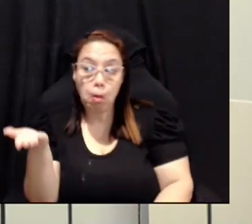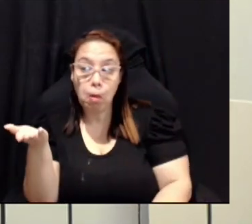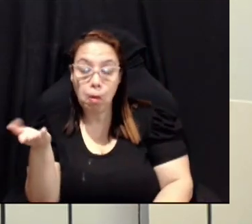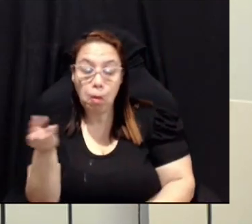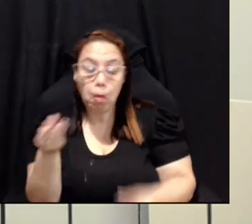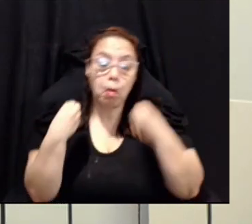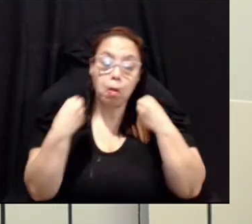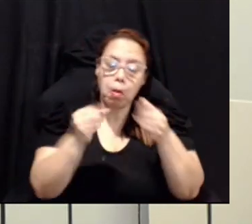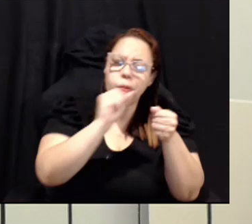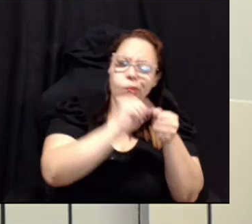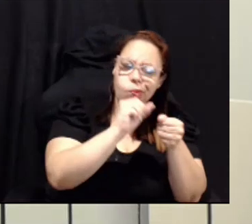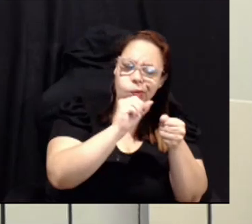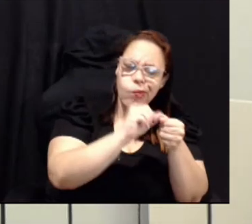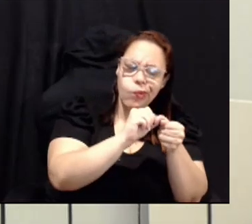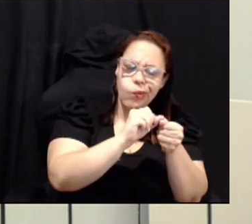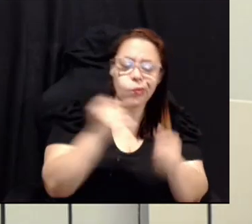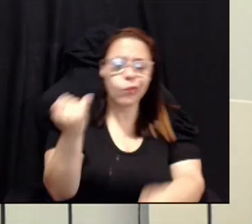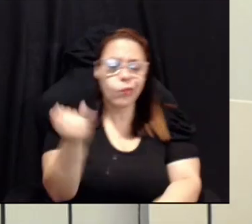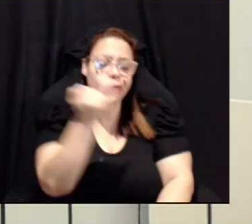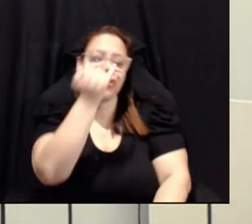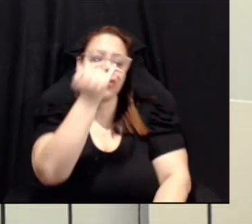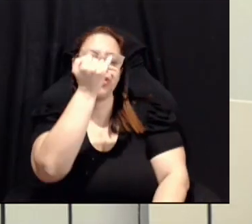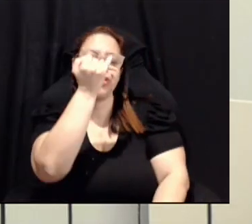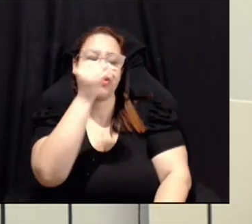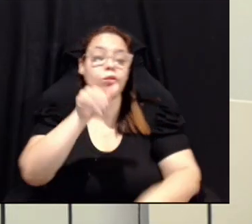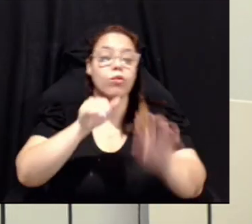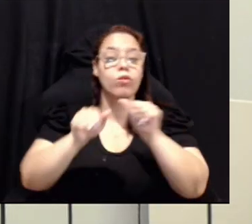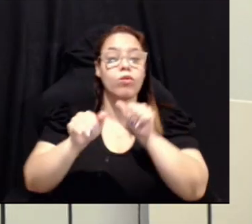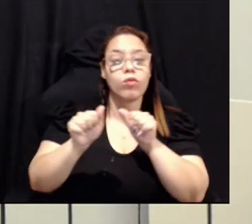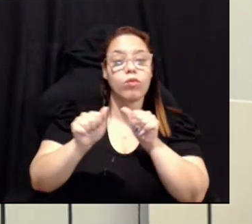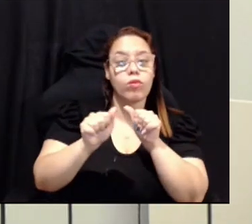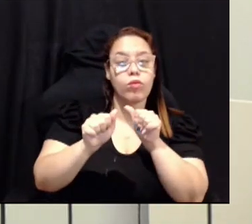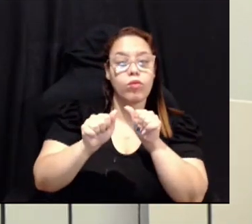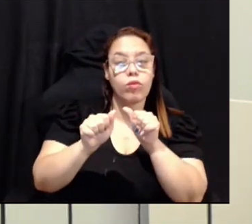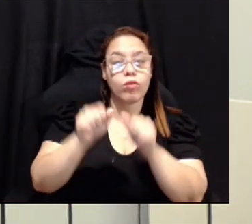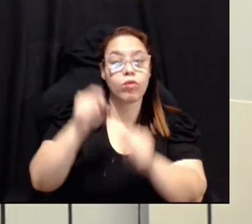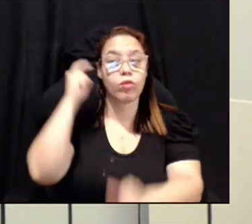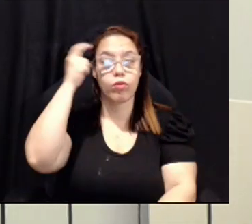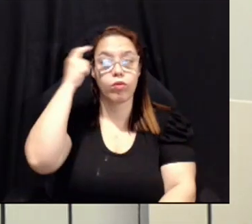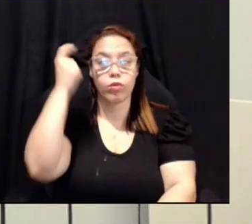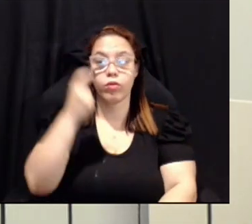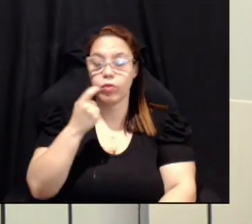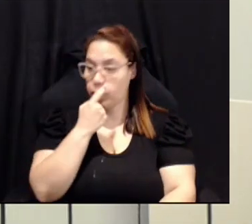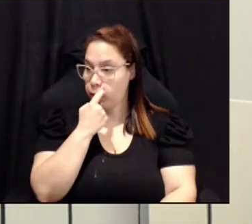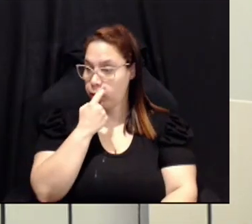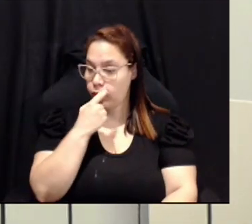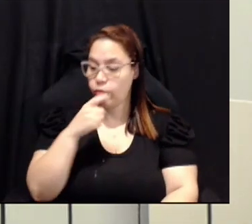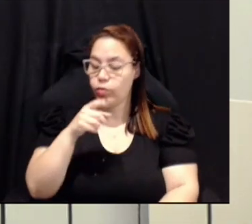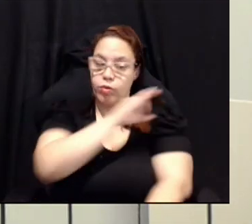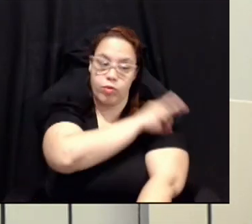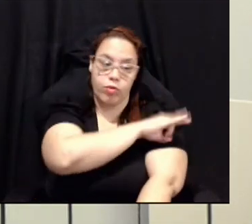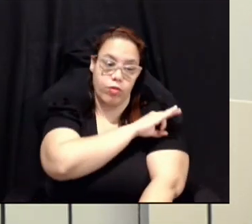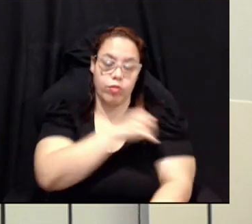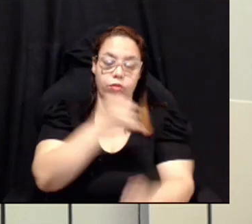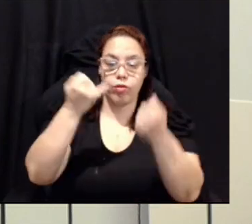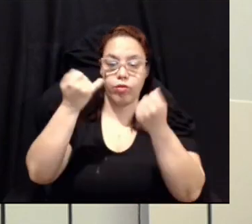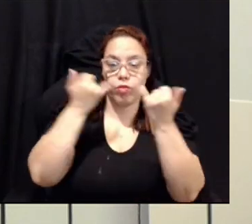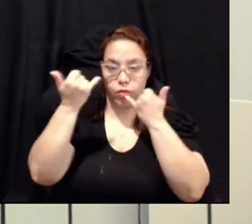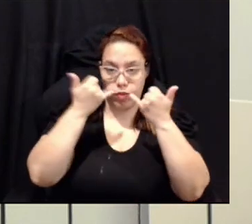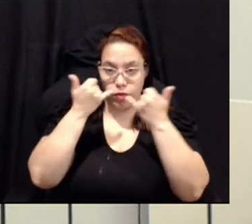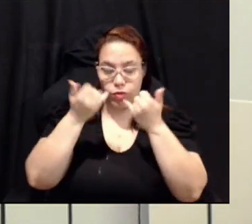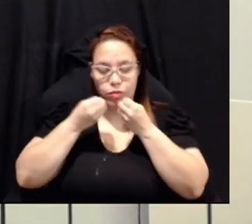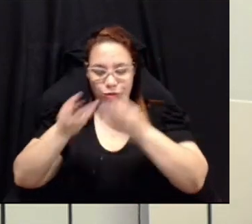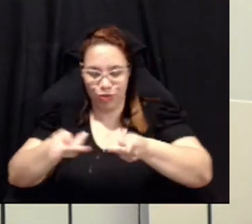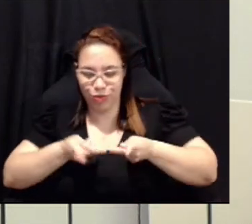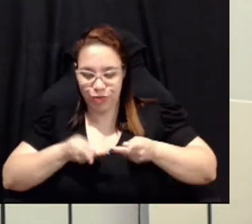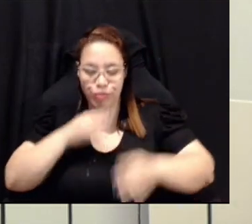faz, a importância, eu aciono a repórter Mirna Abreu, que está na Prefeitura e tem as informações. Seja bem-vinda e